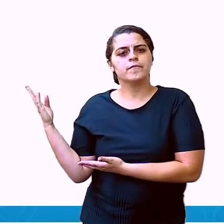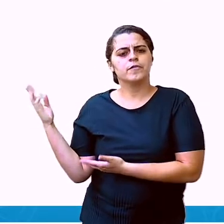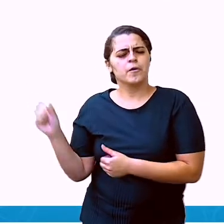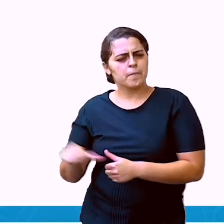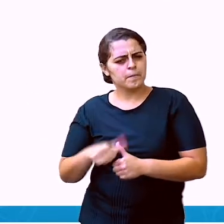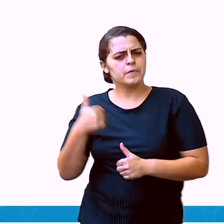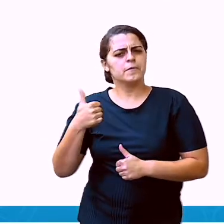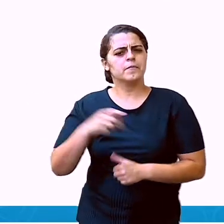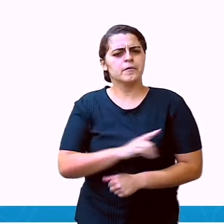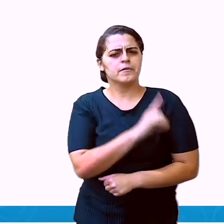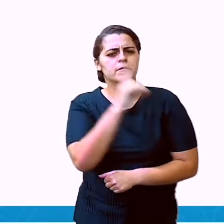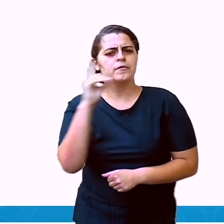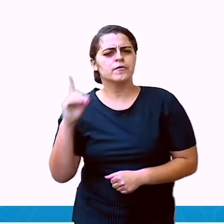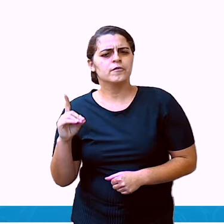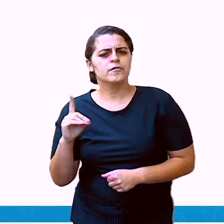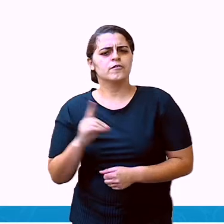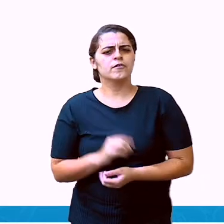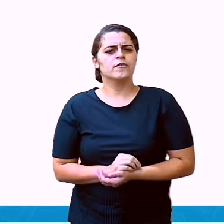No primeiro dia,